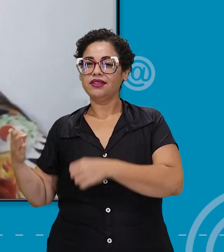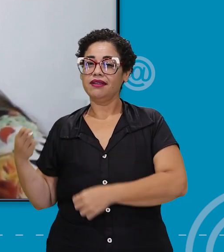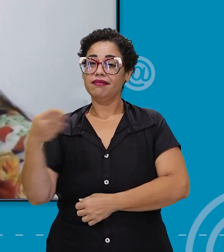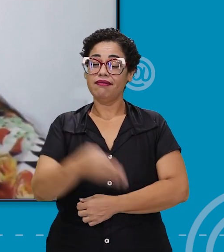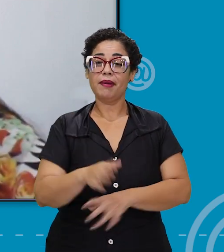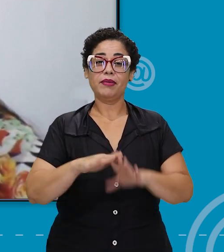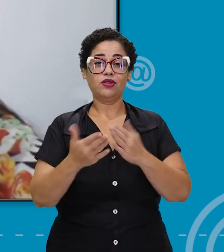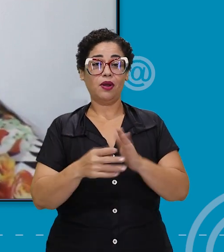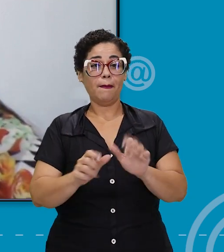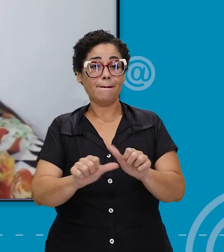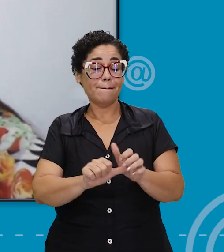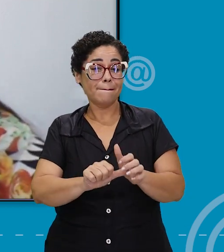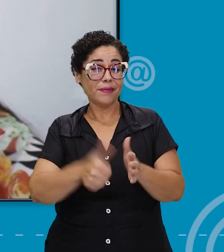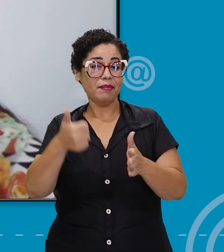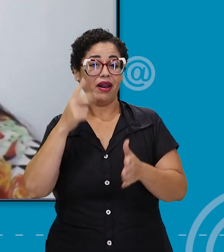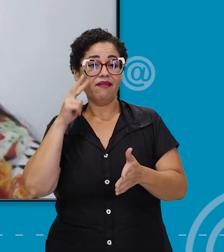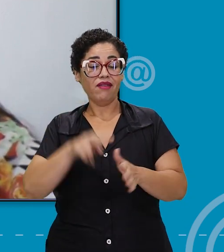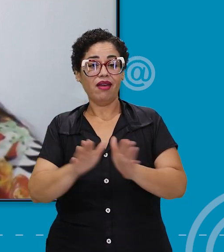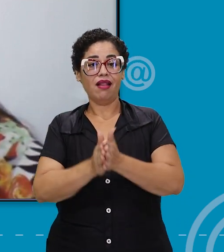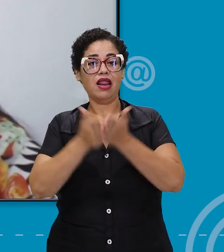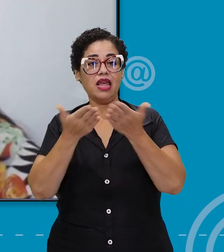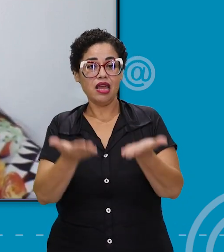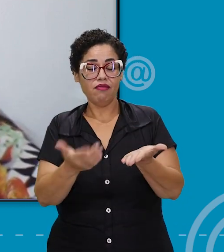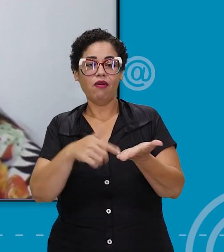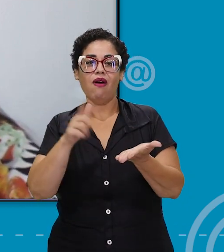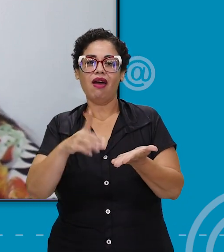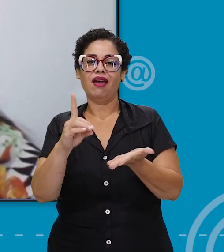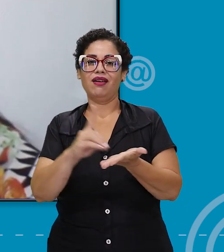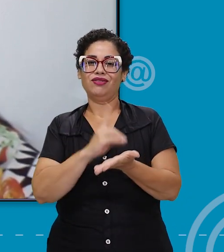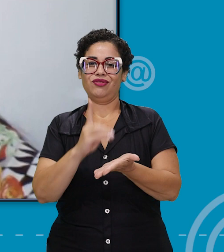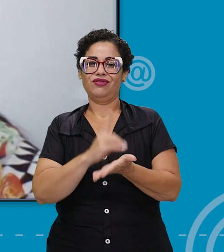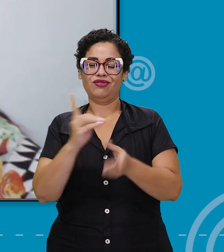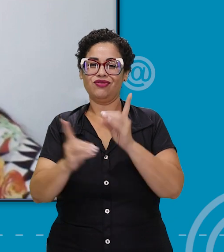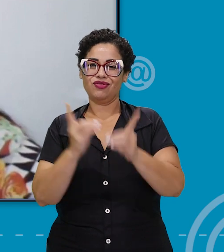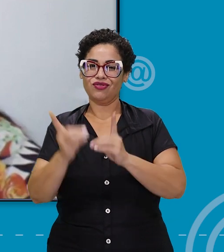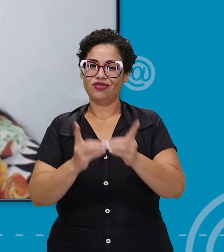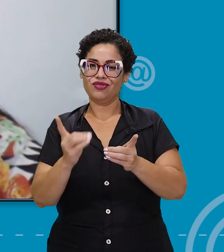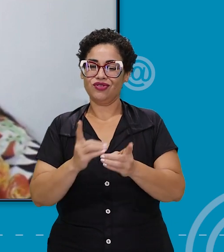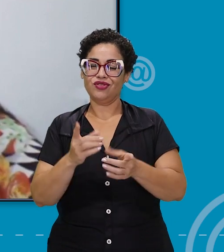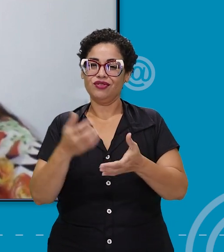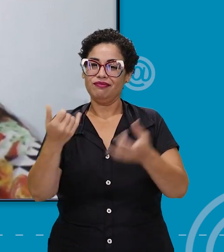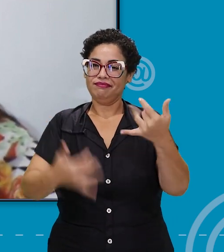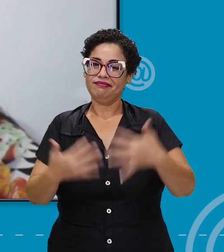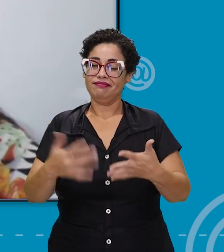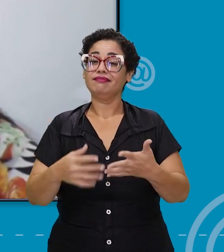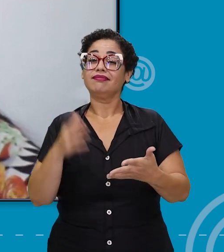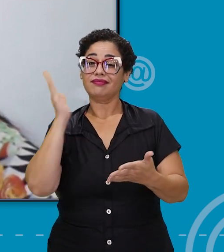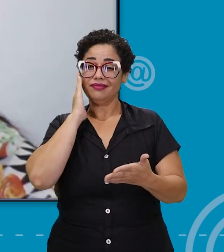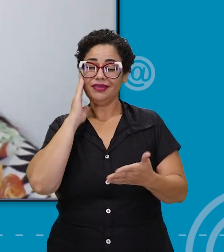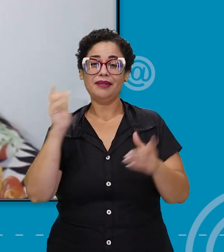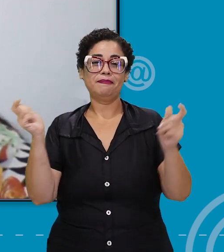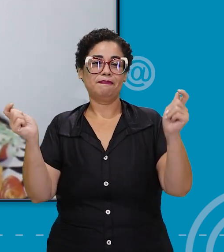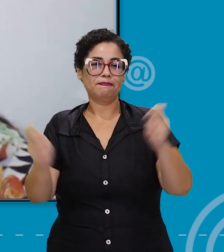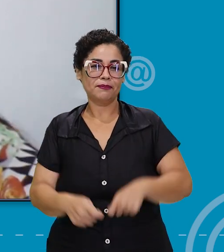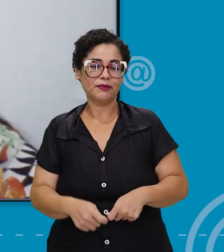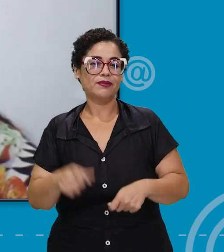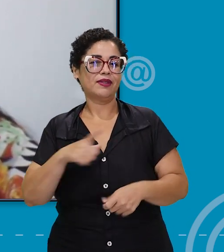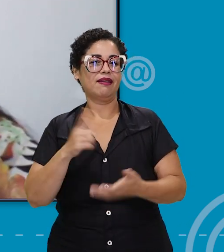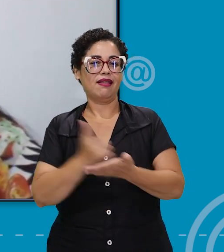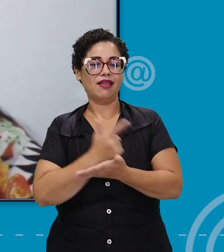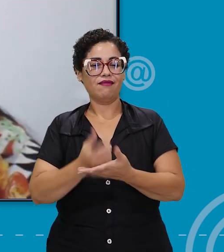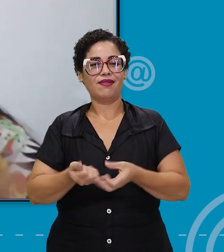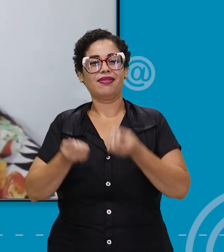muitas das vezes a primeira vez que ela tem acesso a um livro é o livro didático. Então, assim, a gente sabe do potencial do livro didático que ele